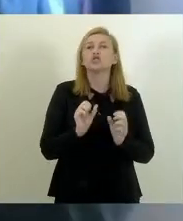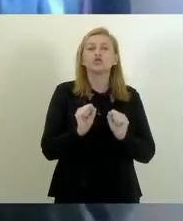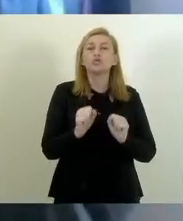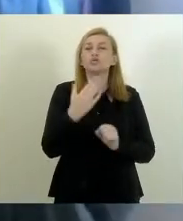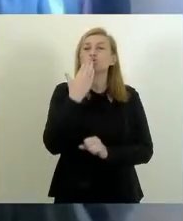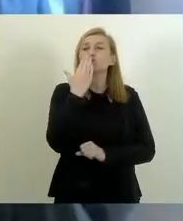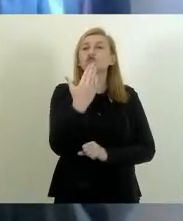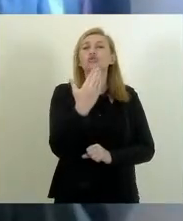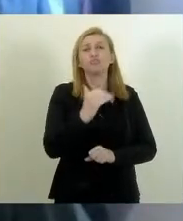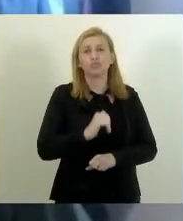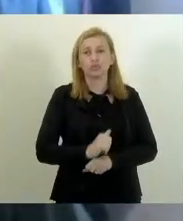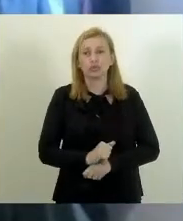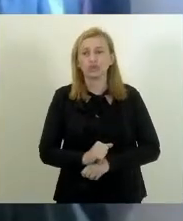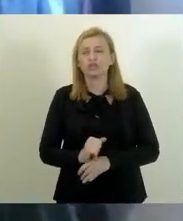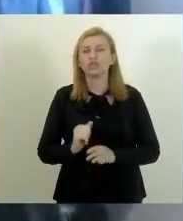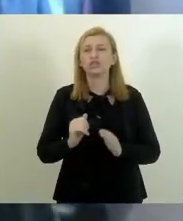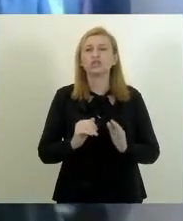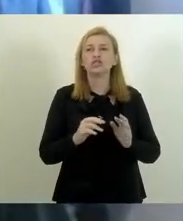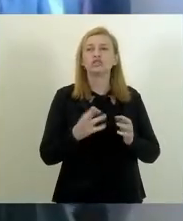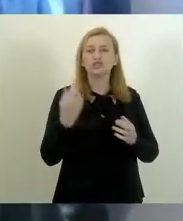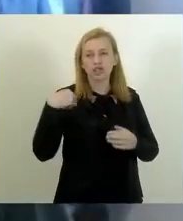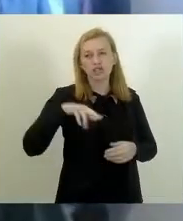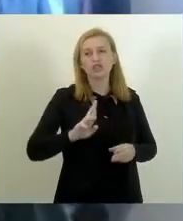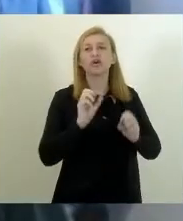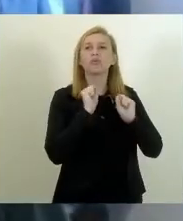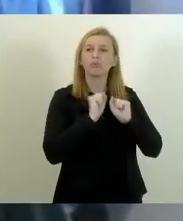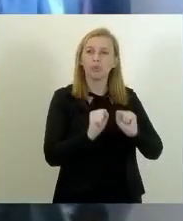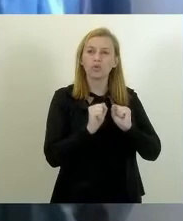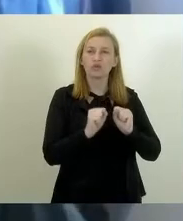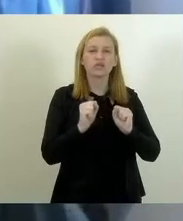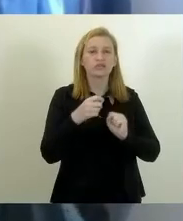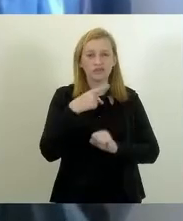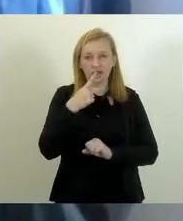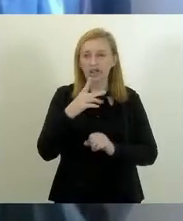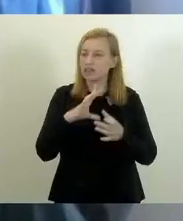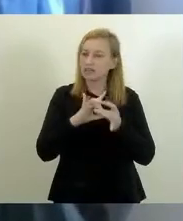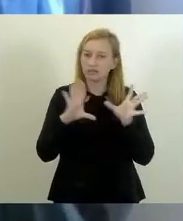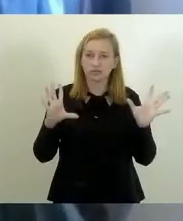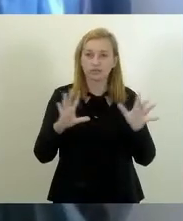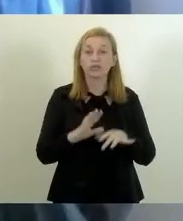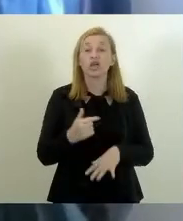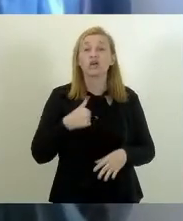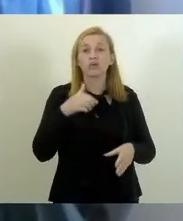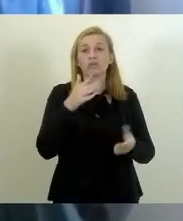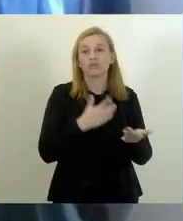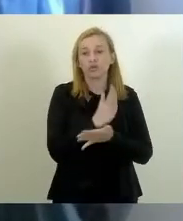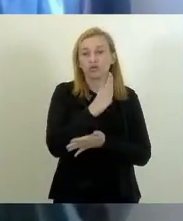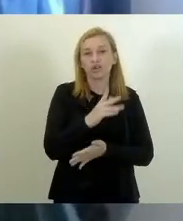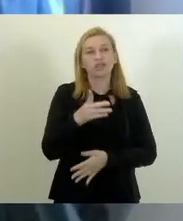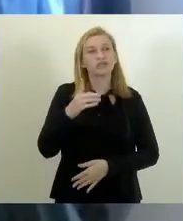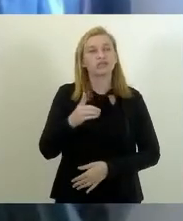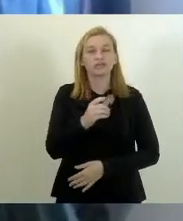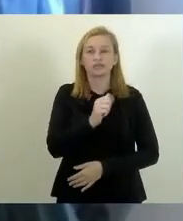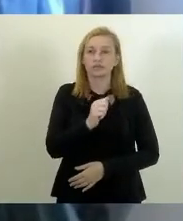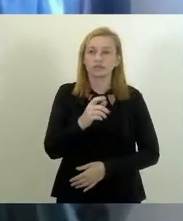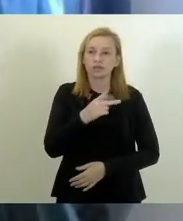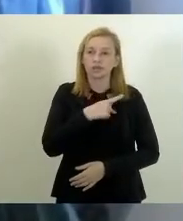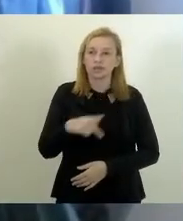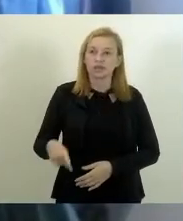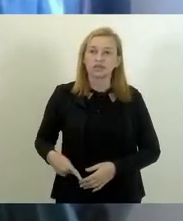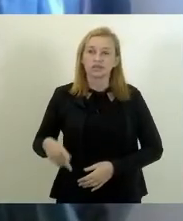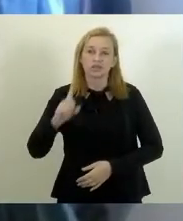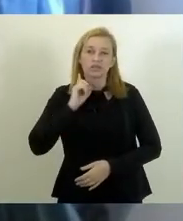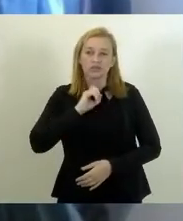tipos de religiosidade possam sim se expressar. Eu aproveito, presidente